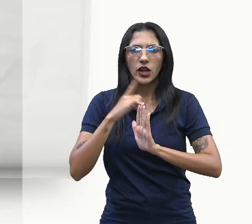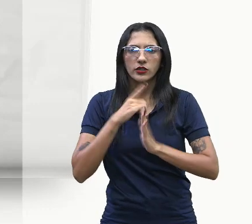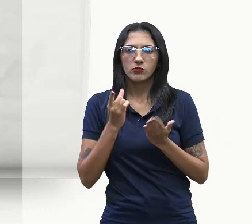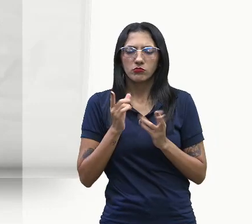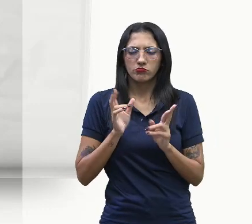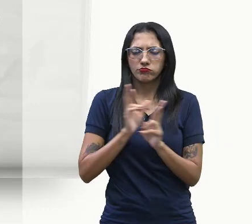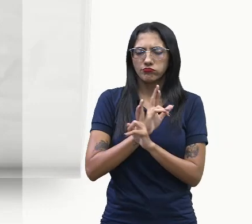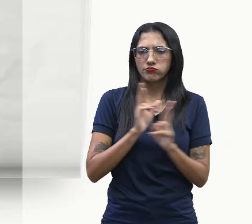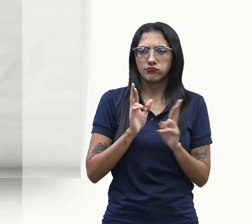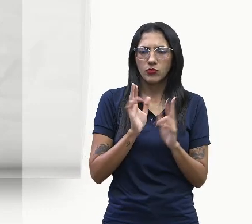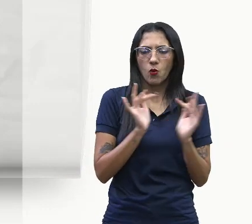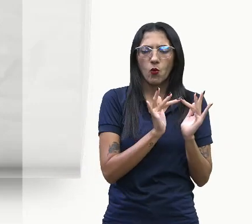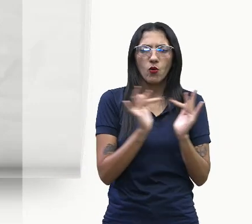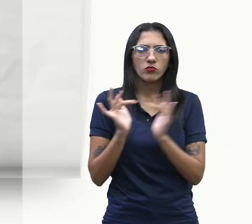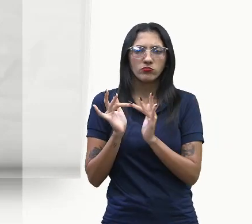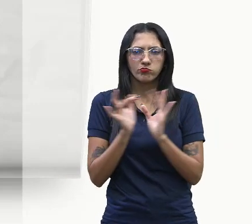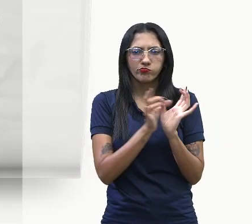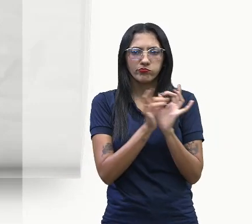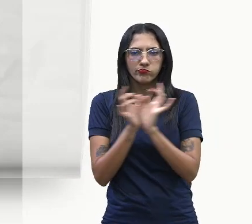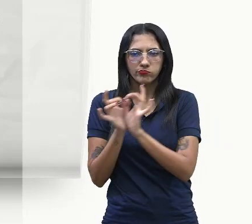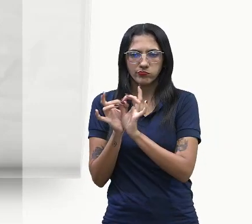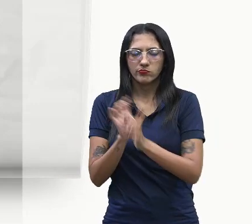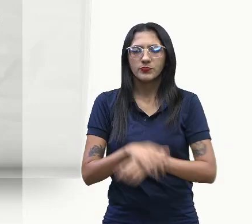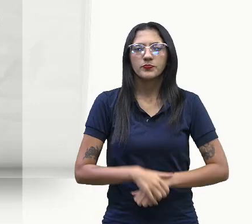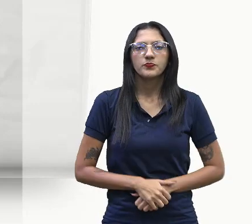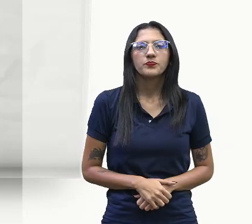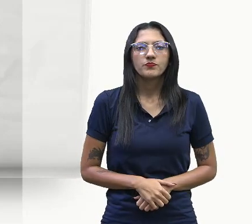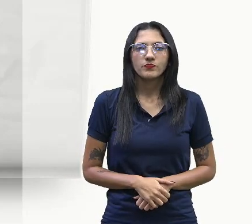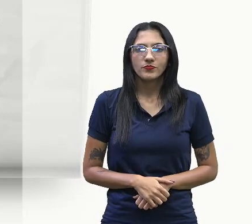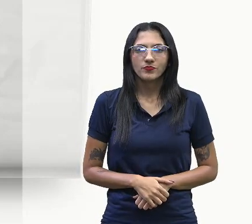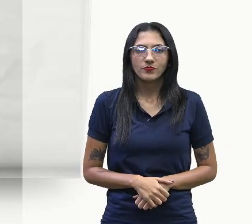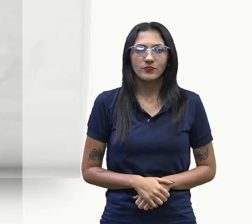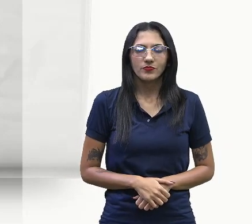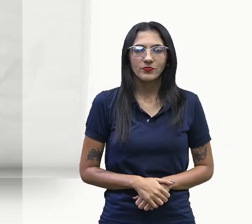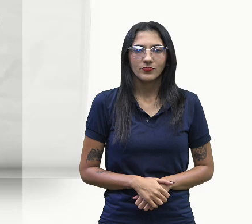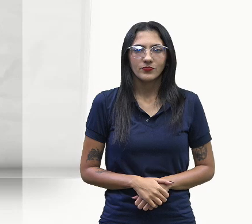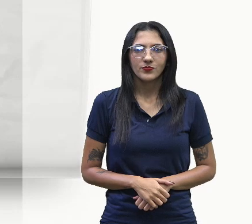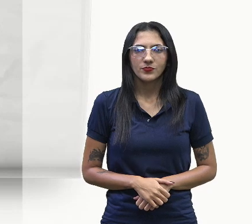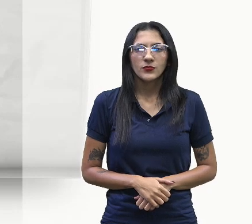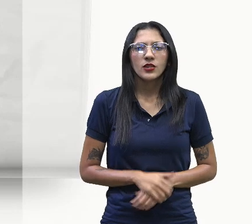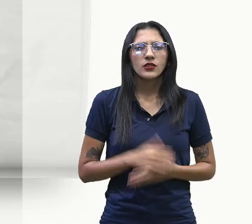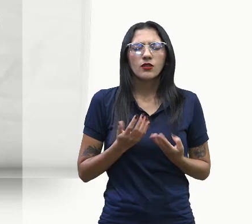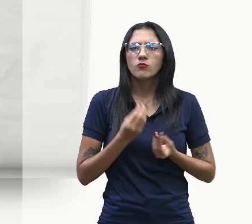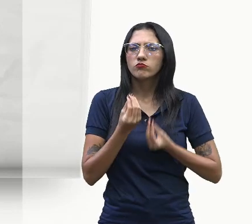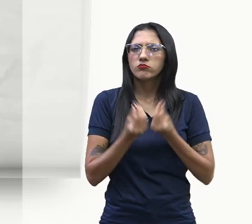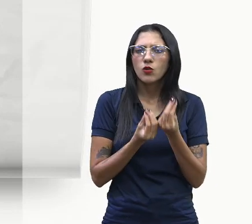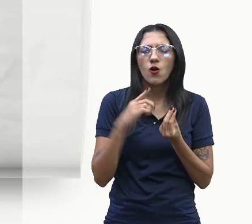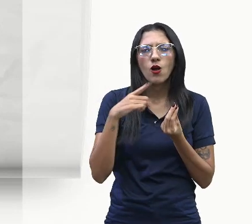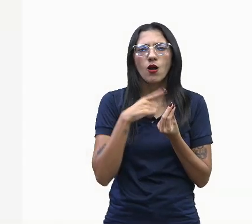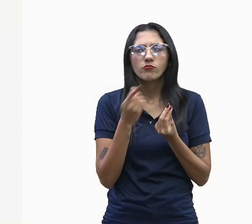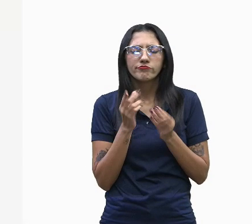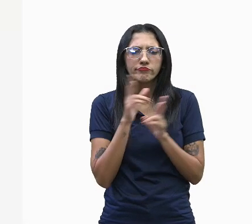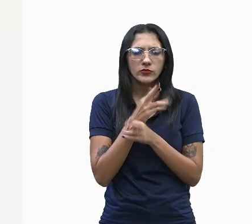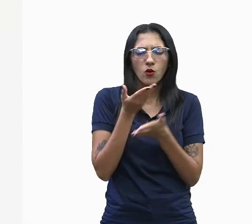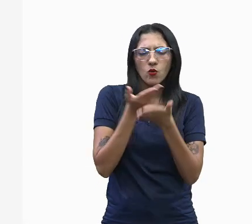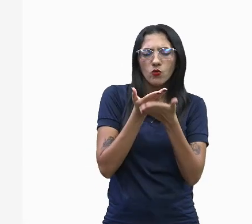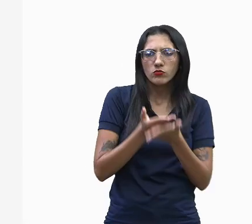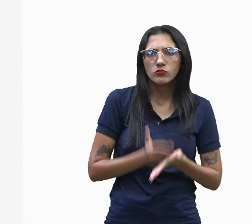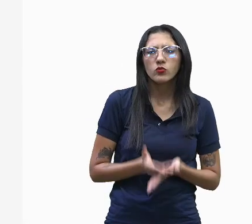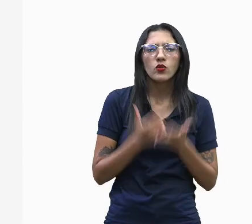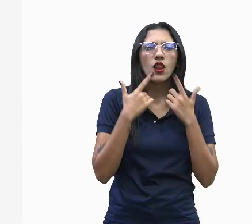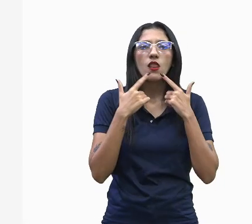diálogo entre textos. Para isso, então, o que seria, pelos estudos linguísticos,